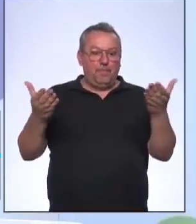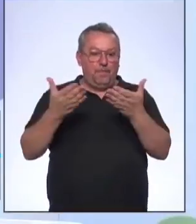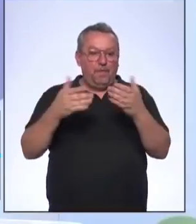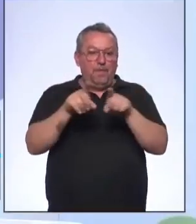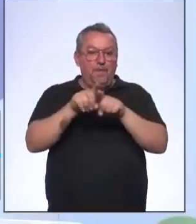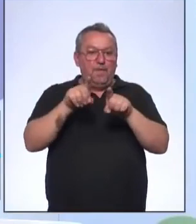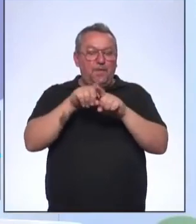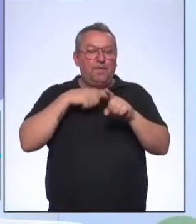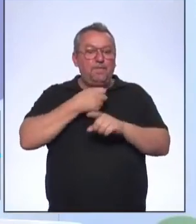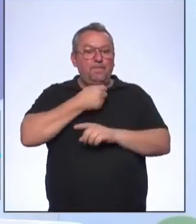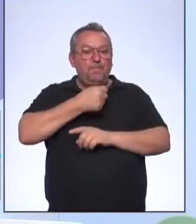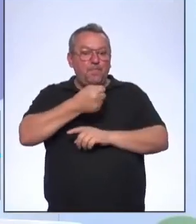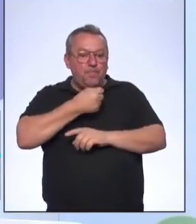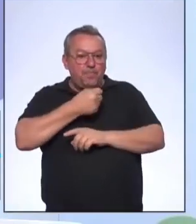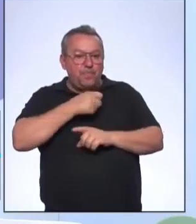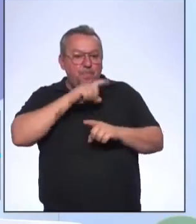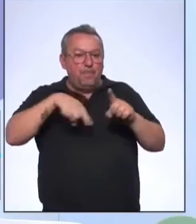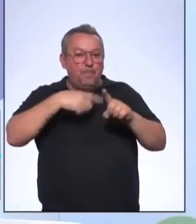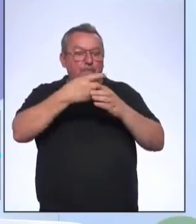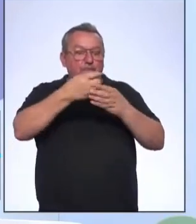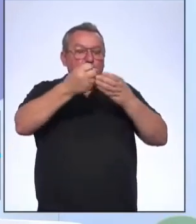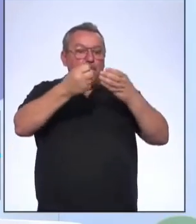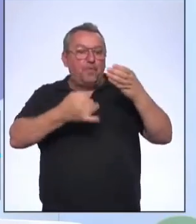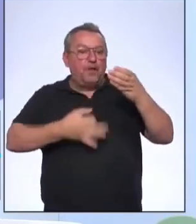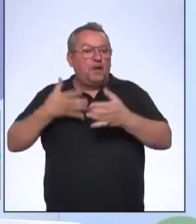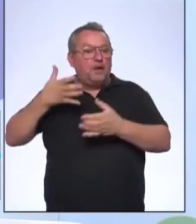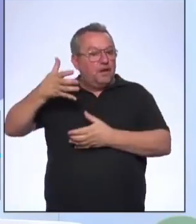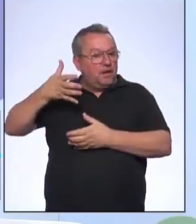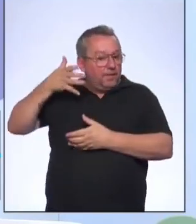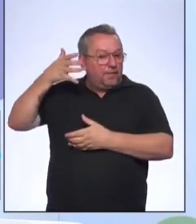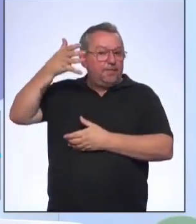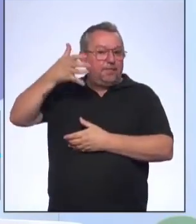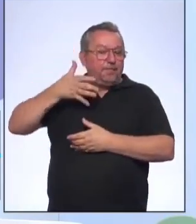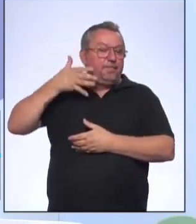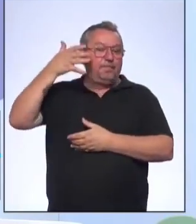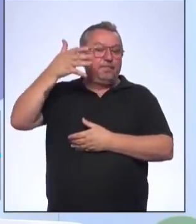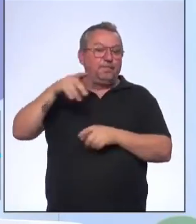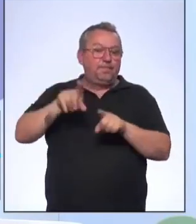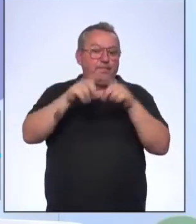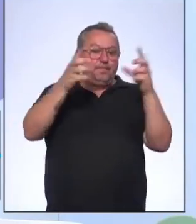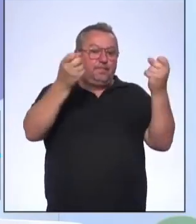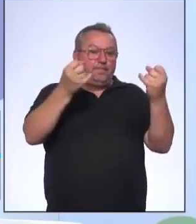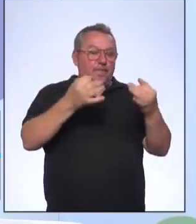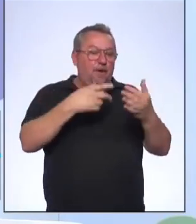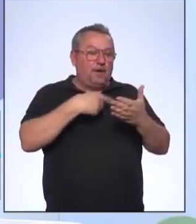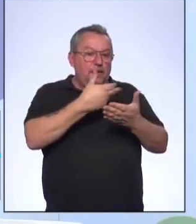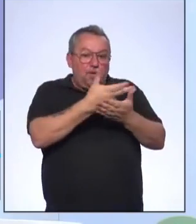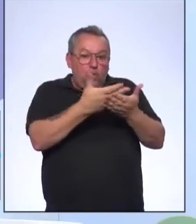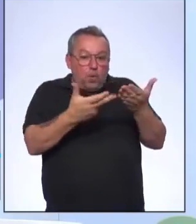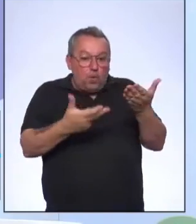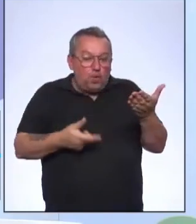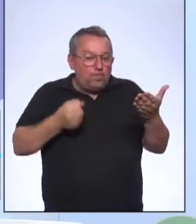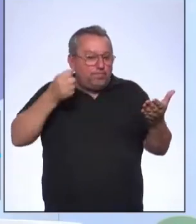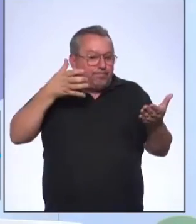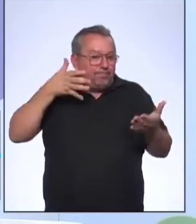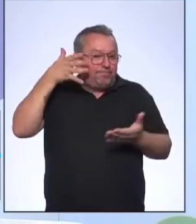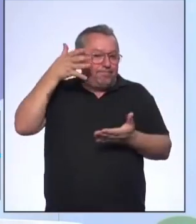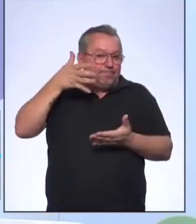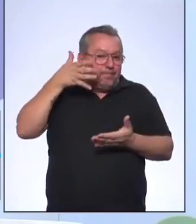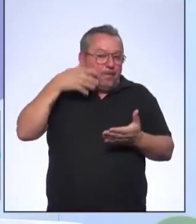também ter uma reportagem mais descritiva e narrativa, que ela vai contar, ela vai ter elementos narrativos, né? Vai